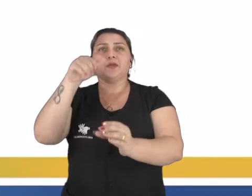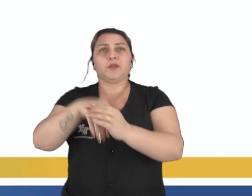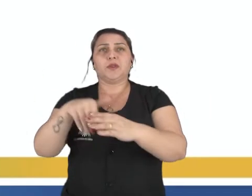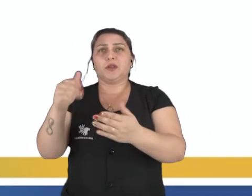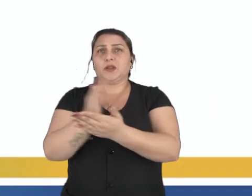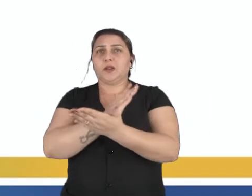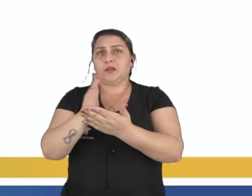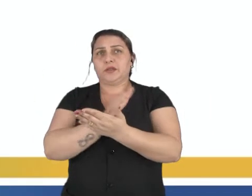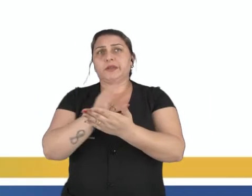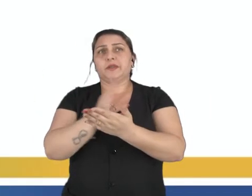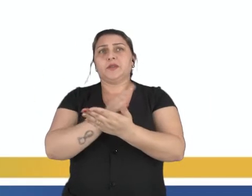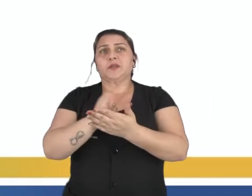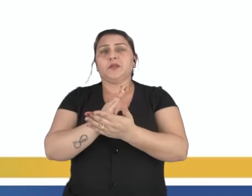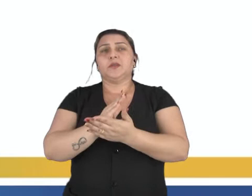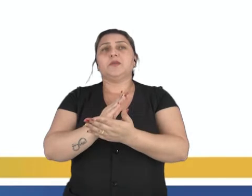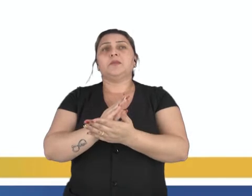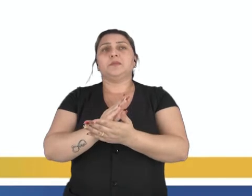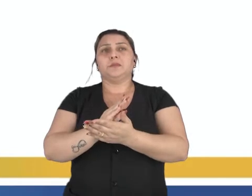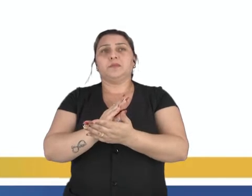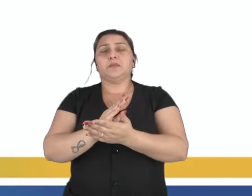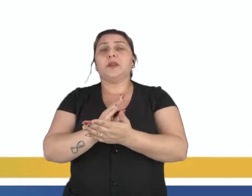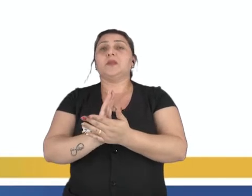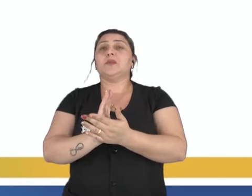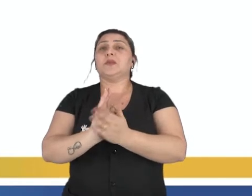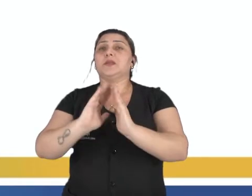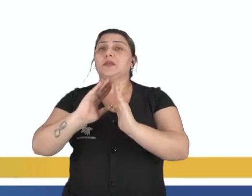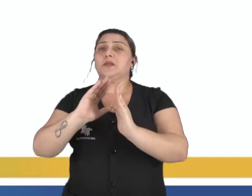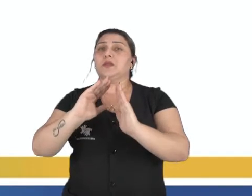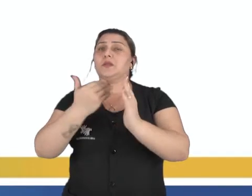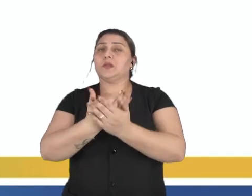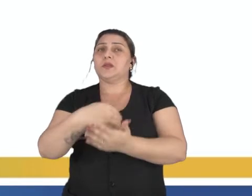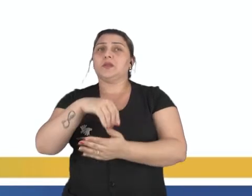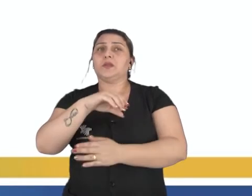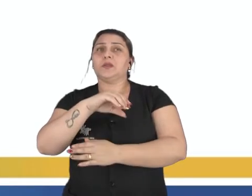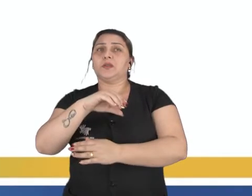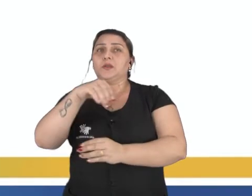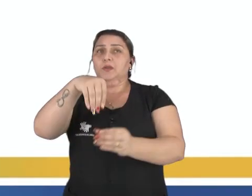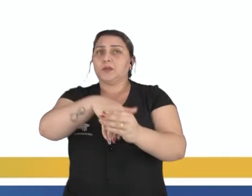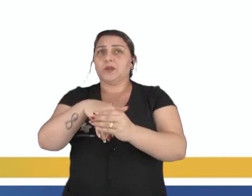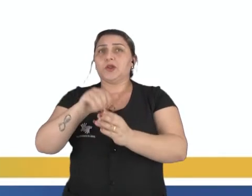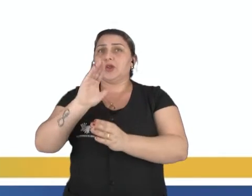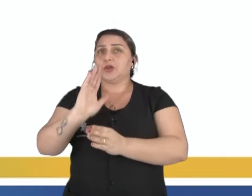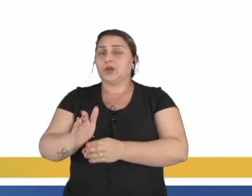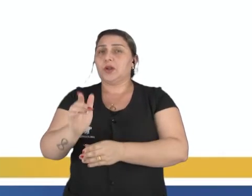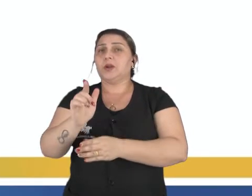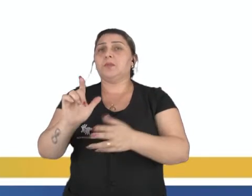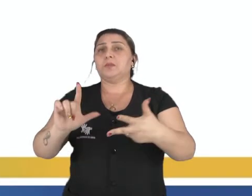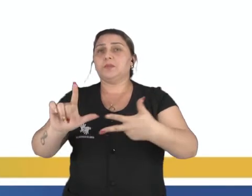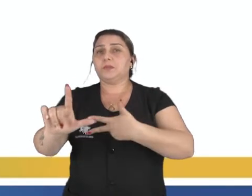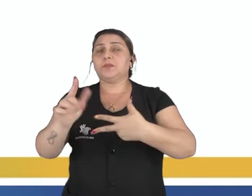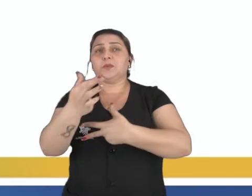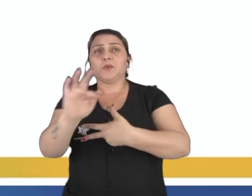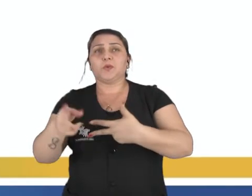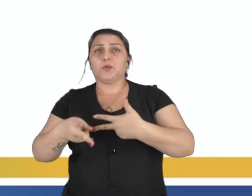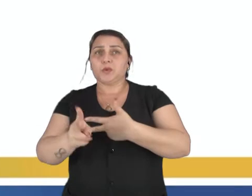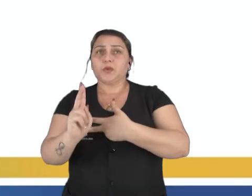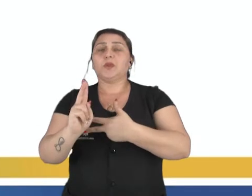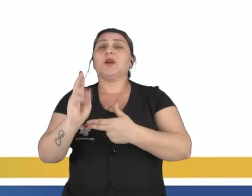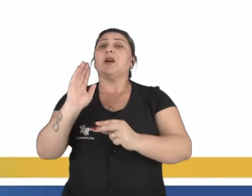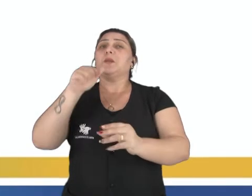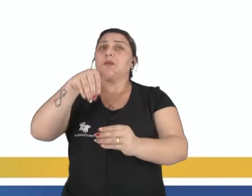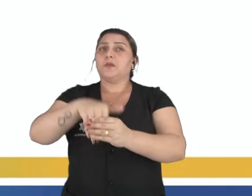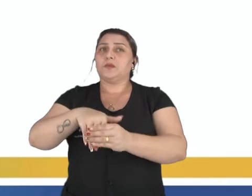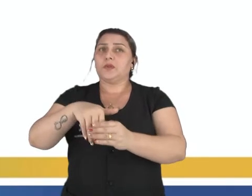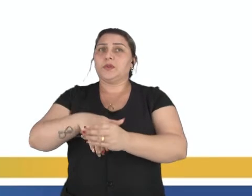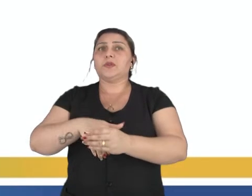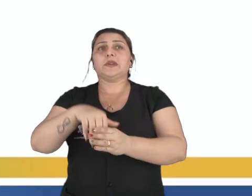alguns deles, né, eleitos por um colégio eleitoral. Já as eleições para o Legislativo Federal continuaram a ser diretas.